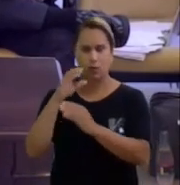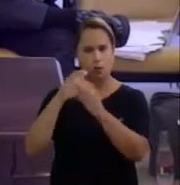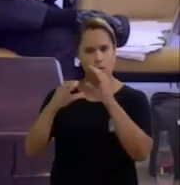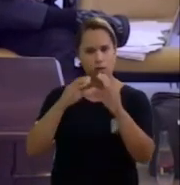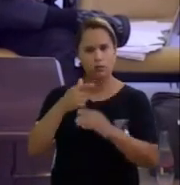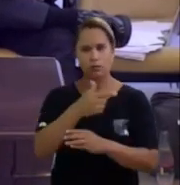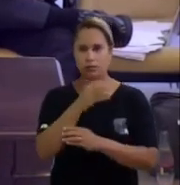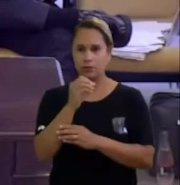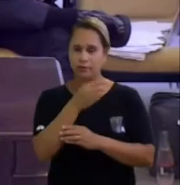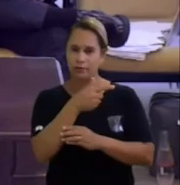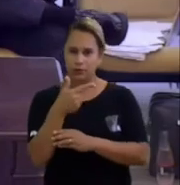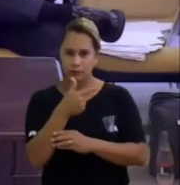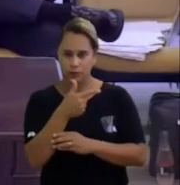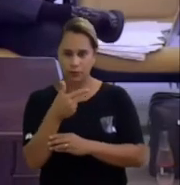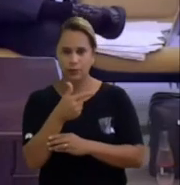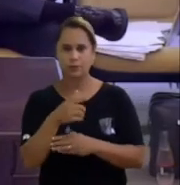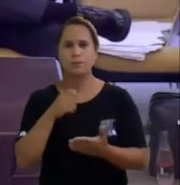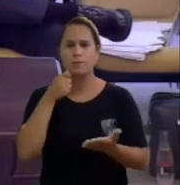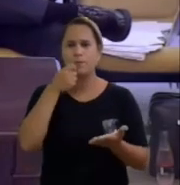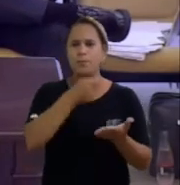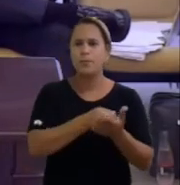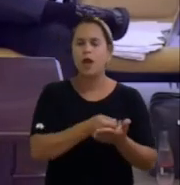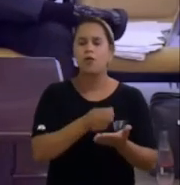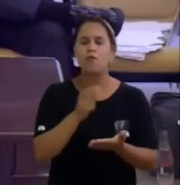pago pela primeira legenda no valor de R$